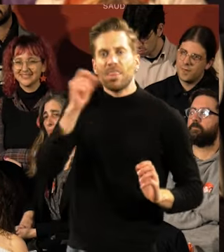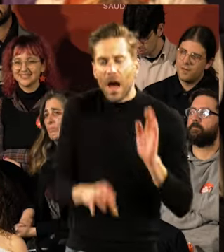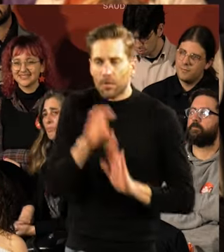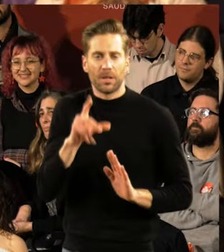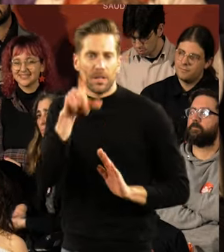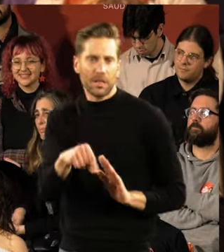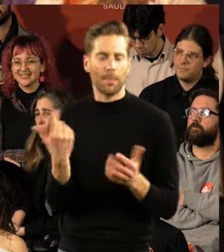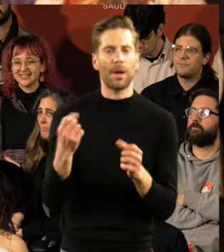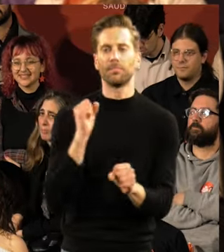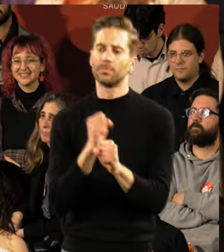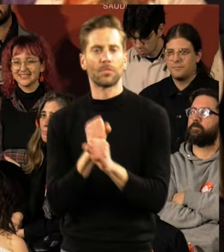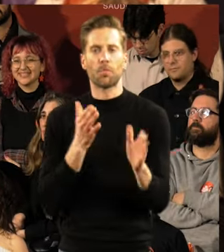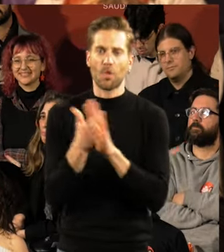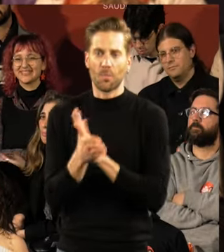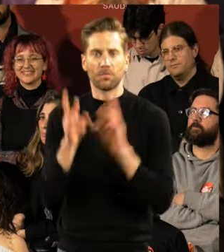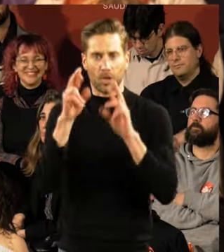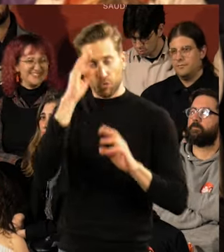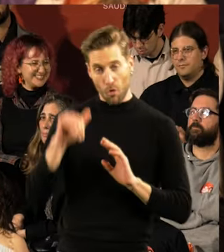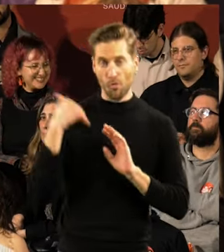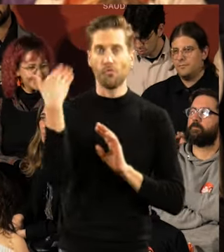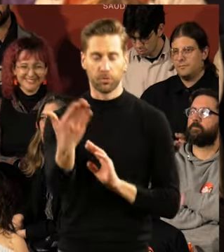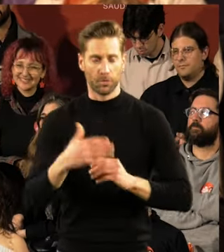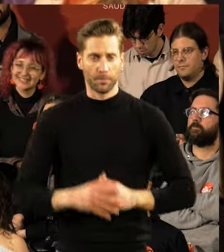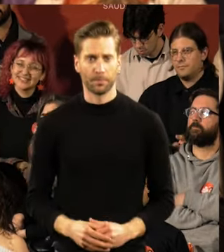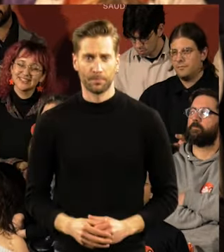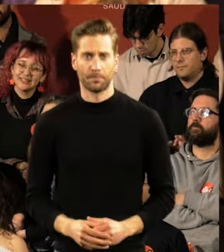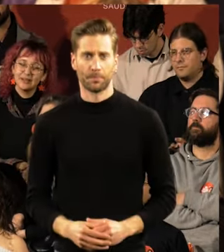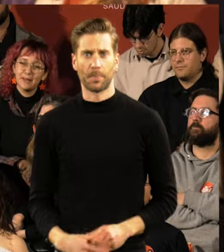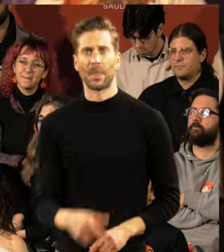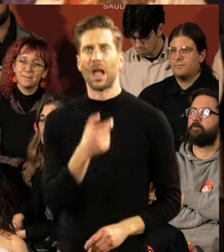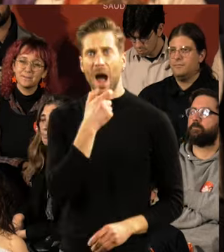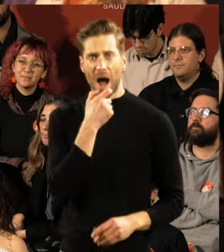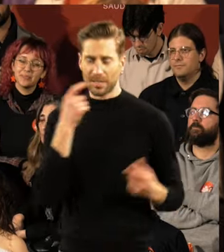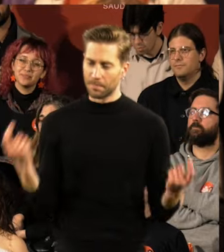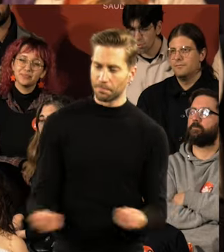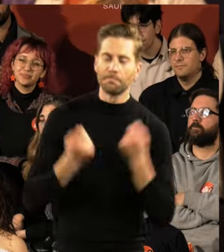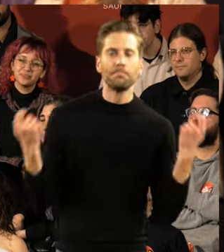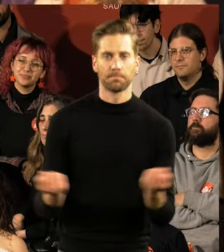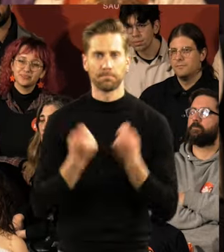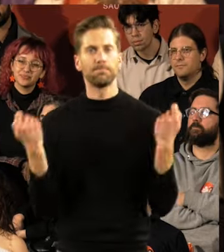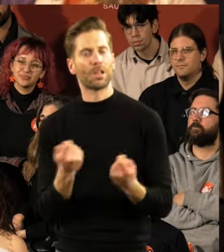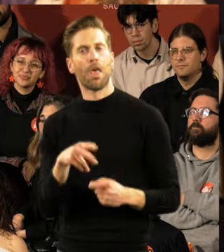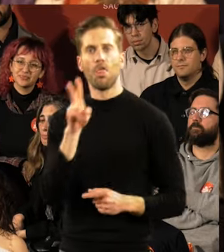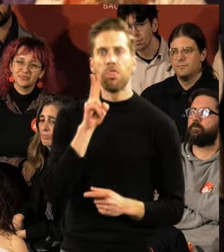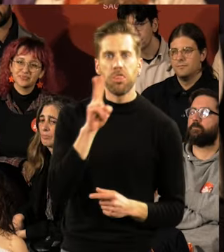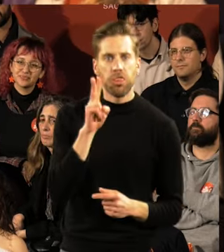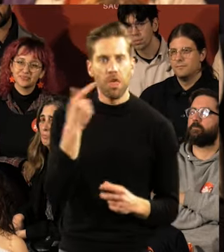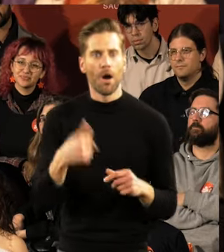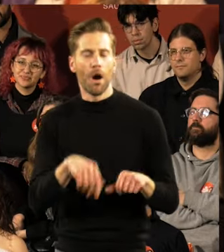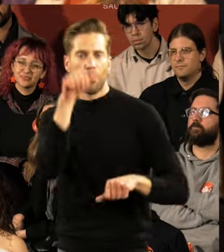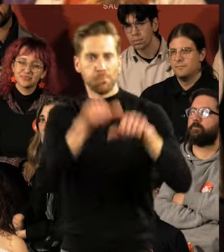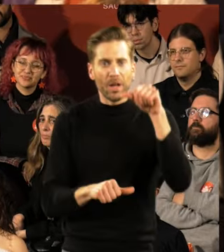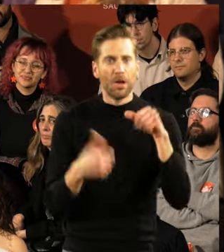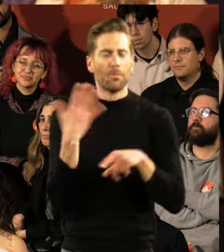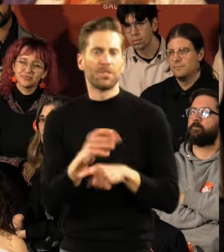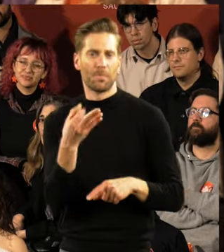de empregos verdes nas próximas décadas. Quem assistir a esta campanha eleitoral, quem ouvir o discurso do